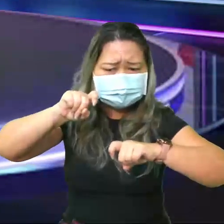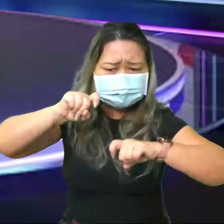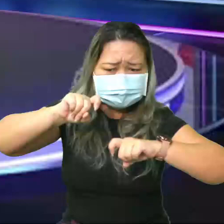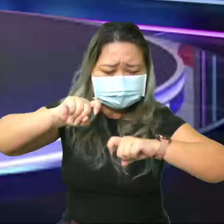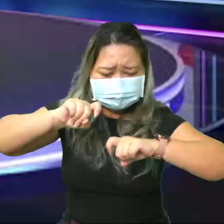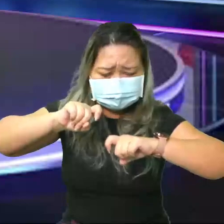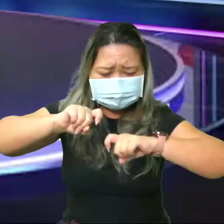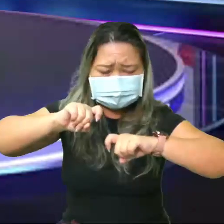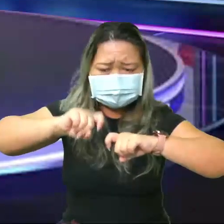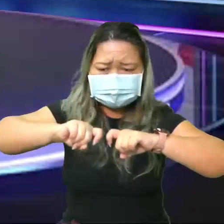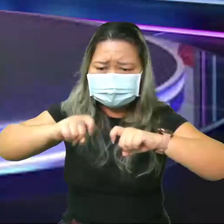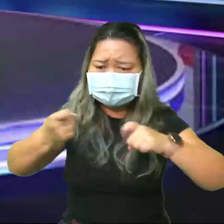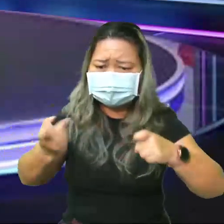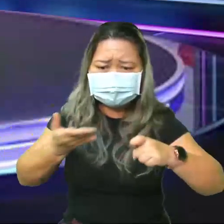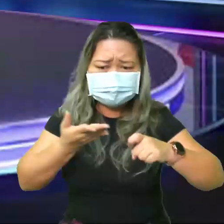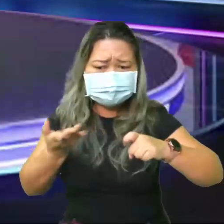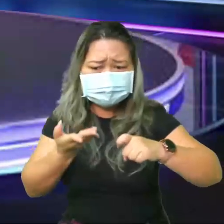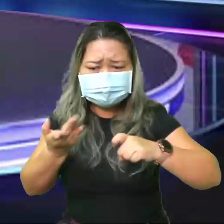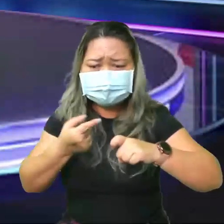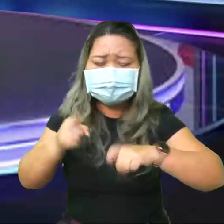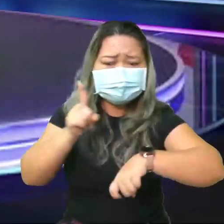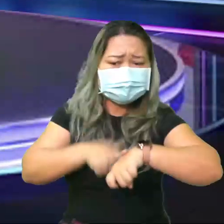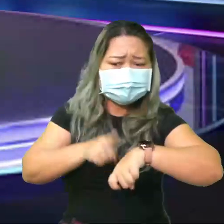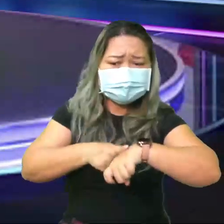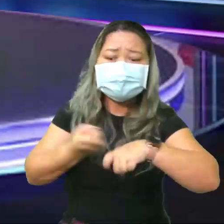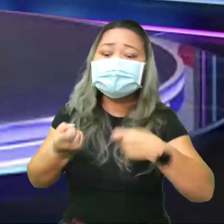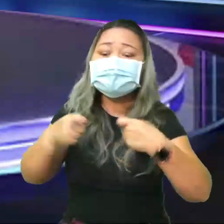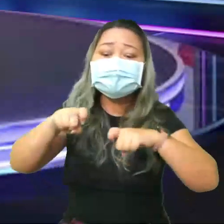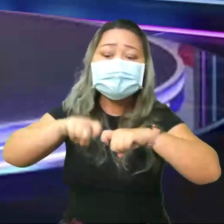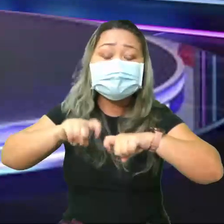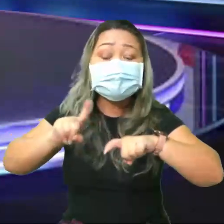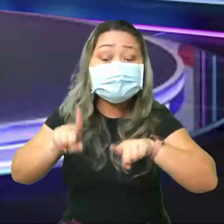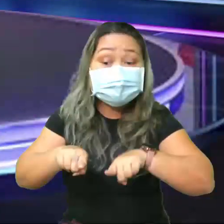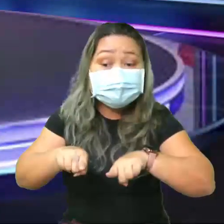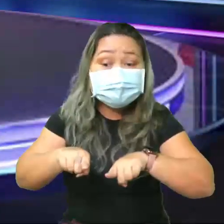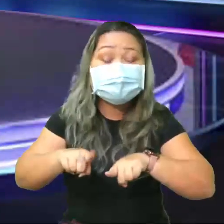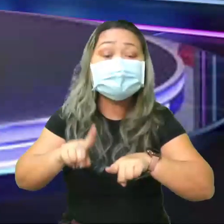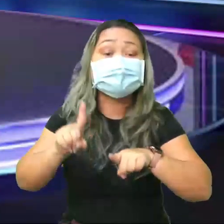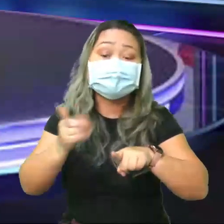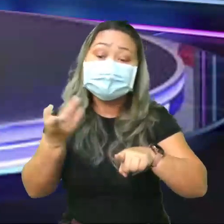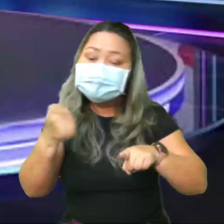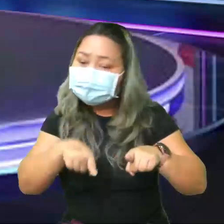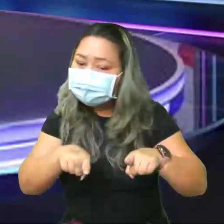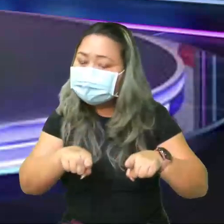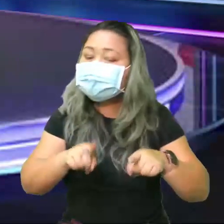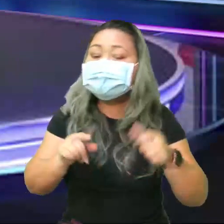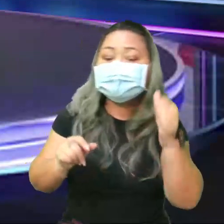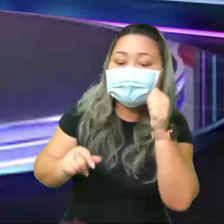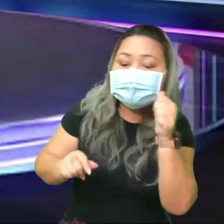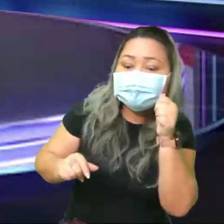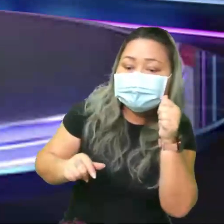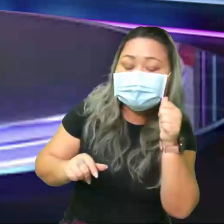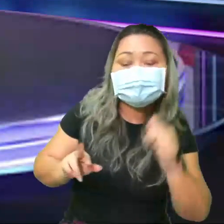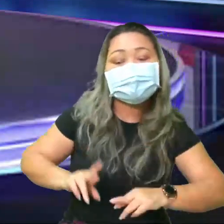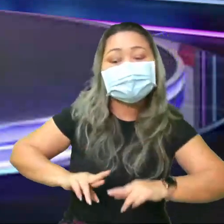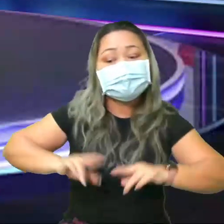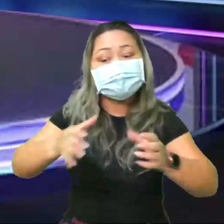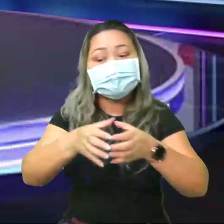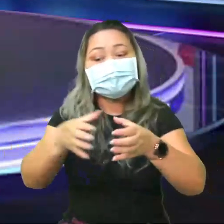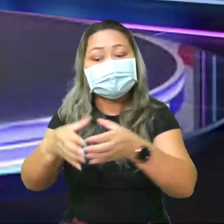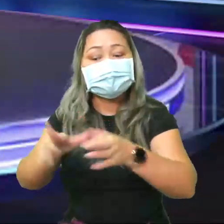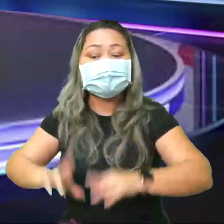com o burro, quando cruza com o burro. Gente, quando há esses cruzamentos de indivíduos de espécies